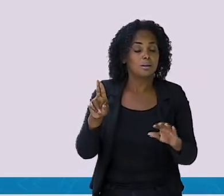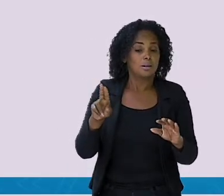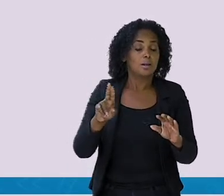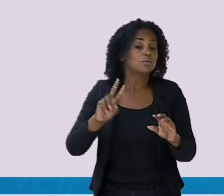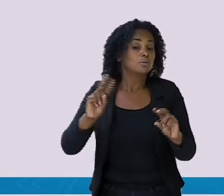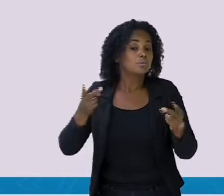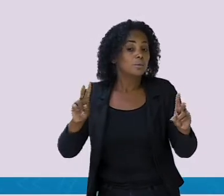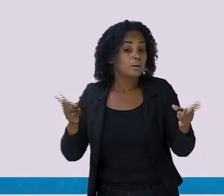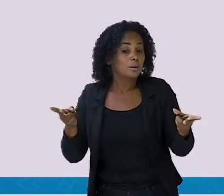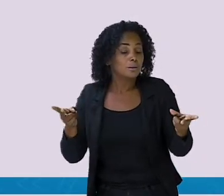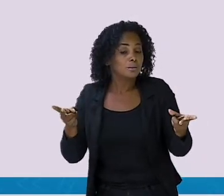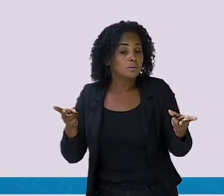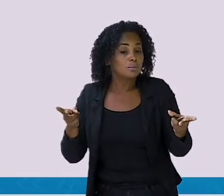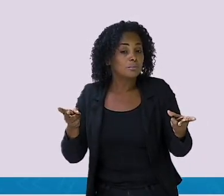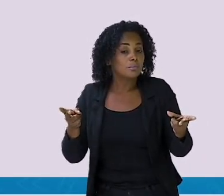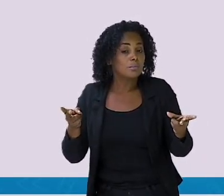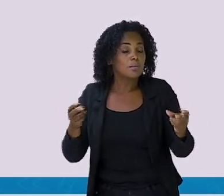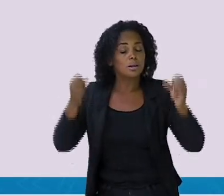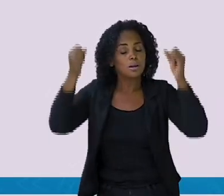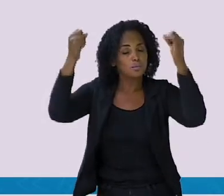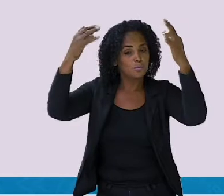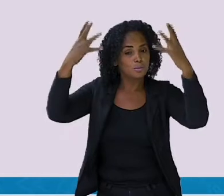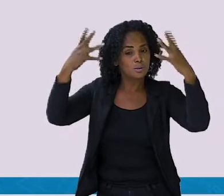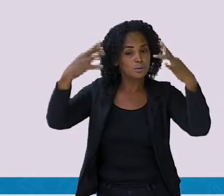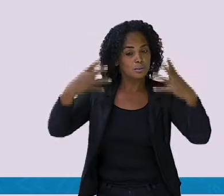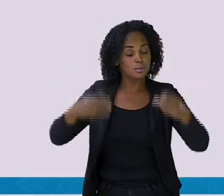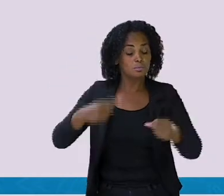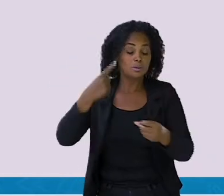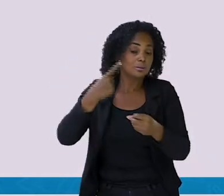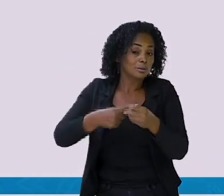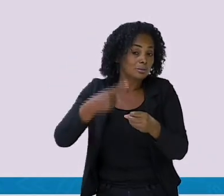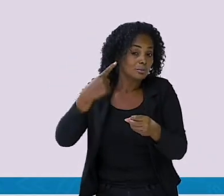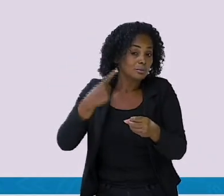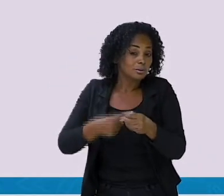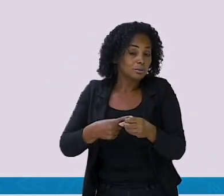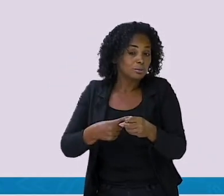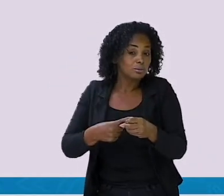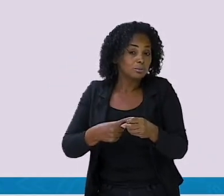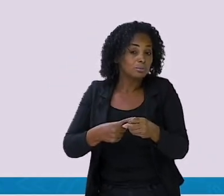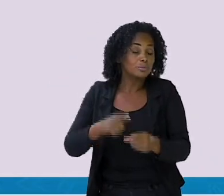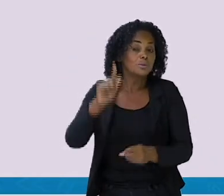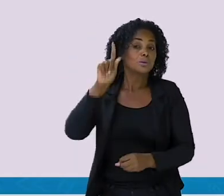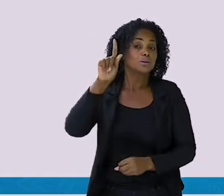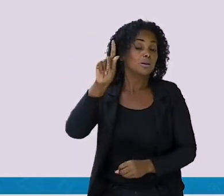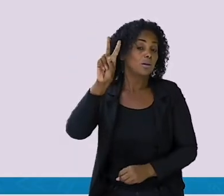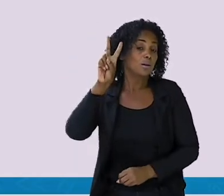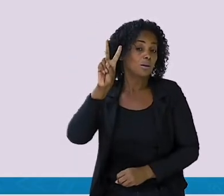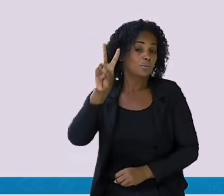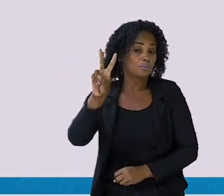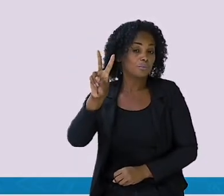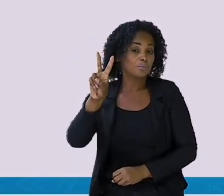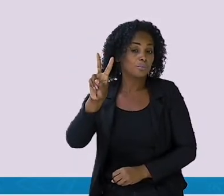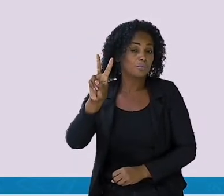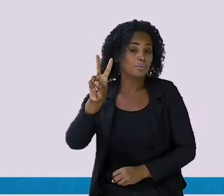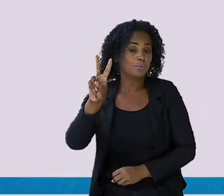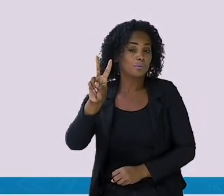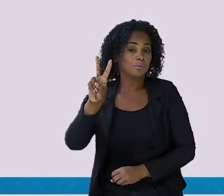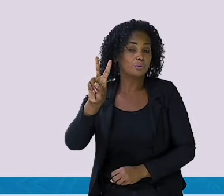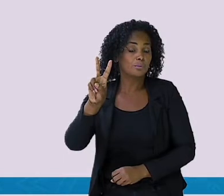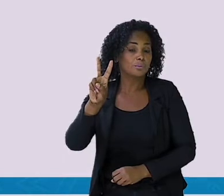substantivo próprio, porque o próprio, ele nomeia, ele já dá o nome. Eu não estou